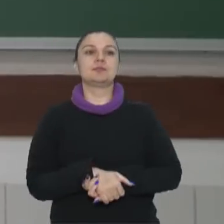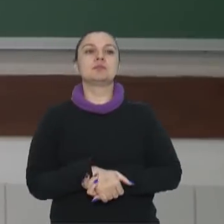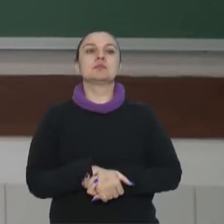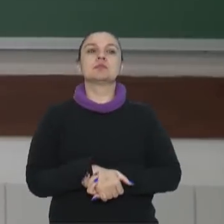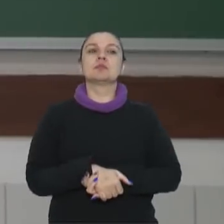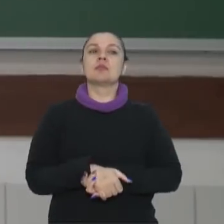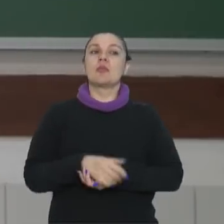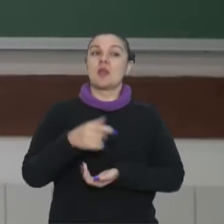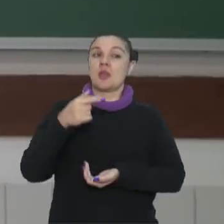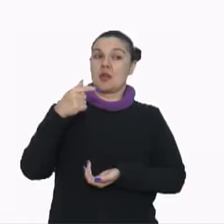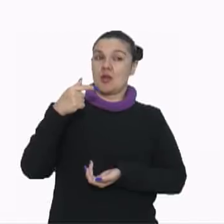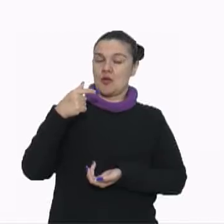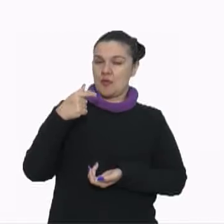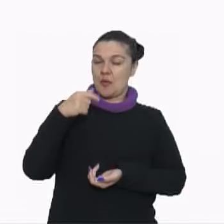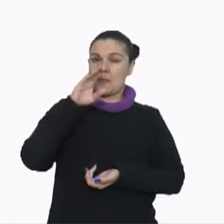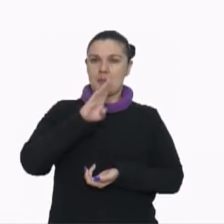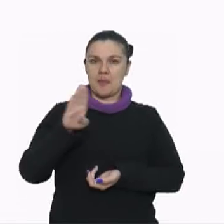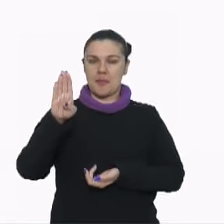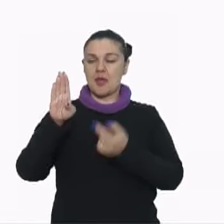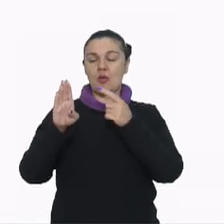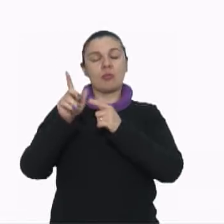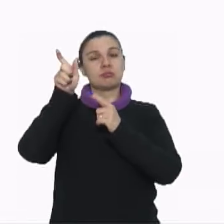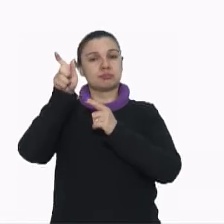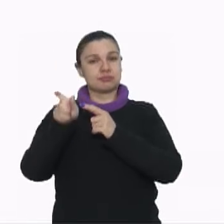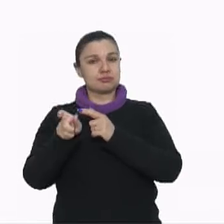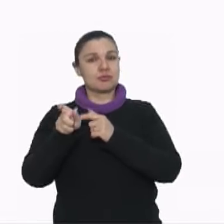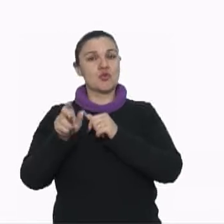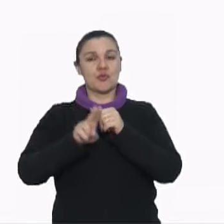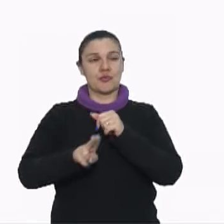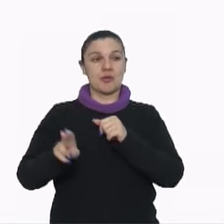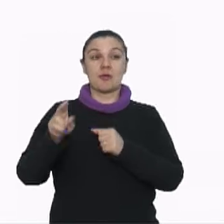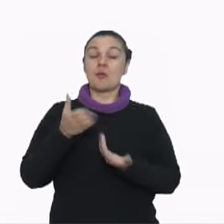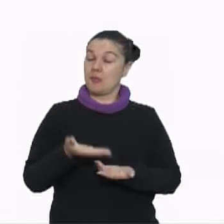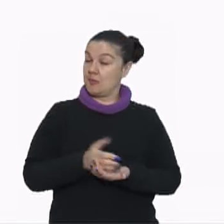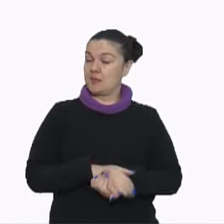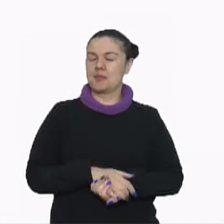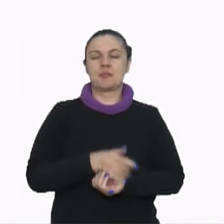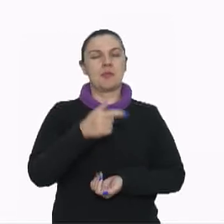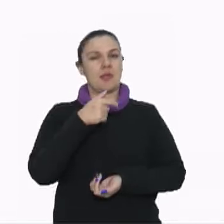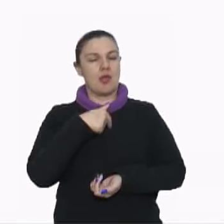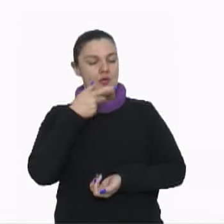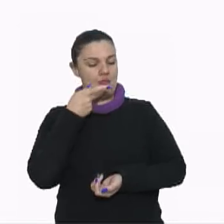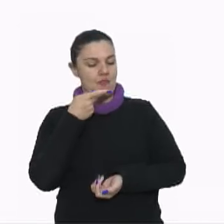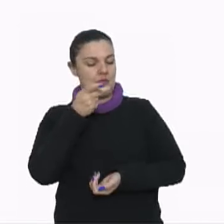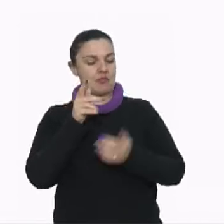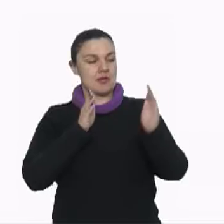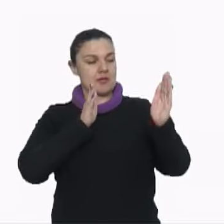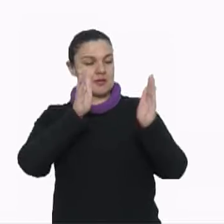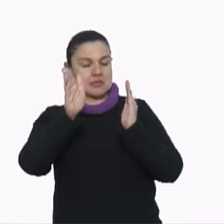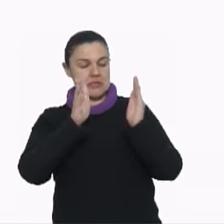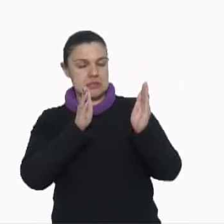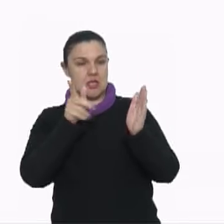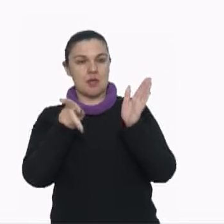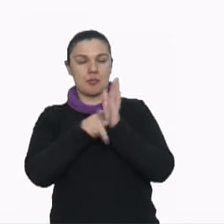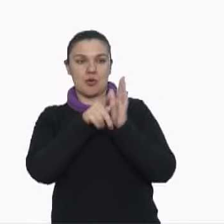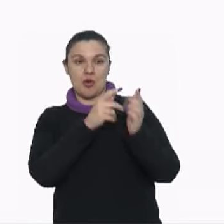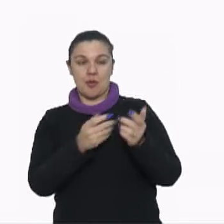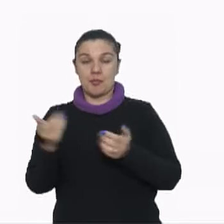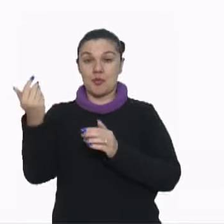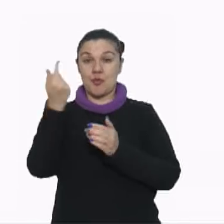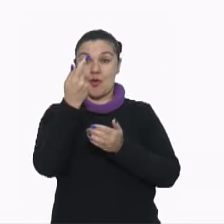para mim. De novo, qual a pessoa do discurso desse trecho, letra B? Eu chamaria essa série de arte narrativa. Essa